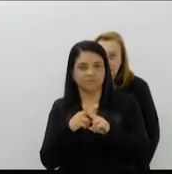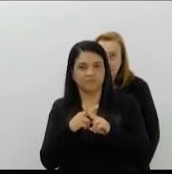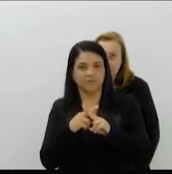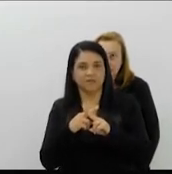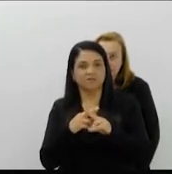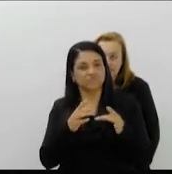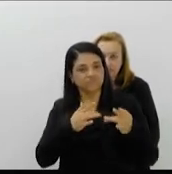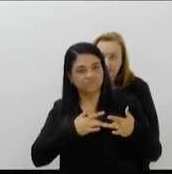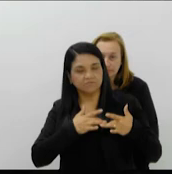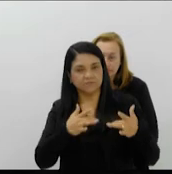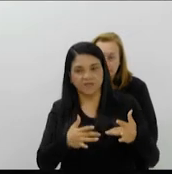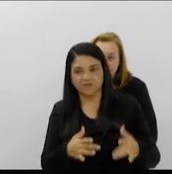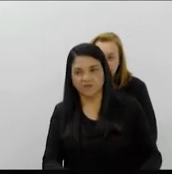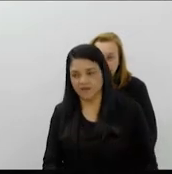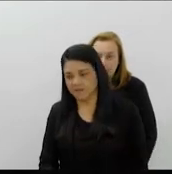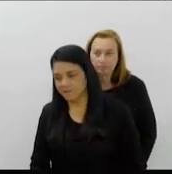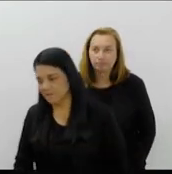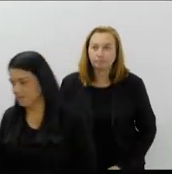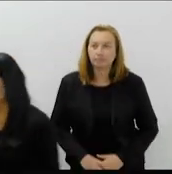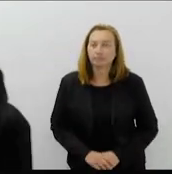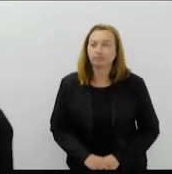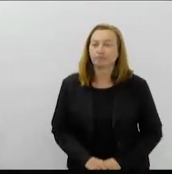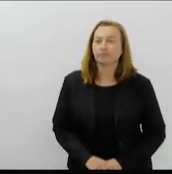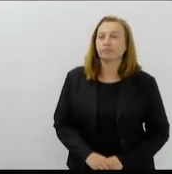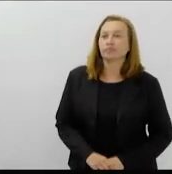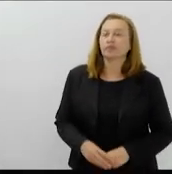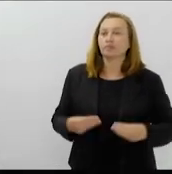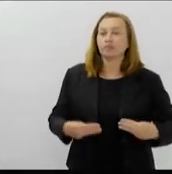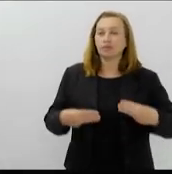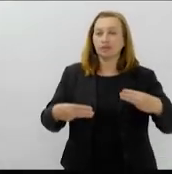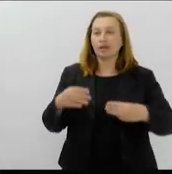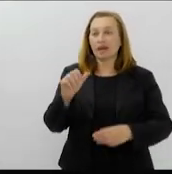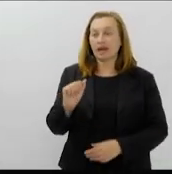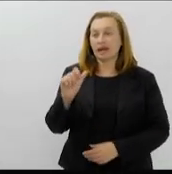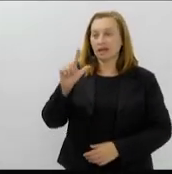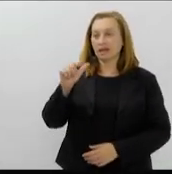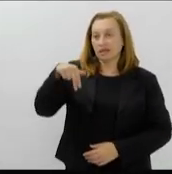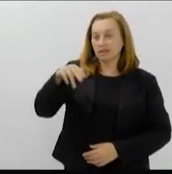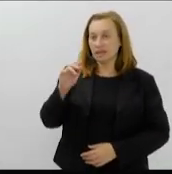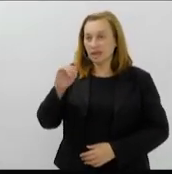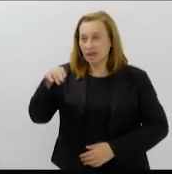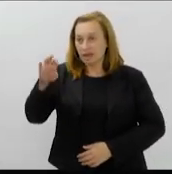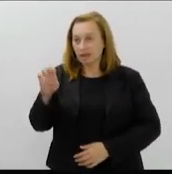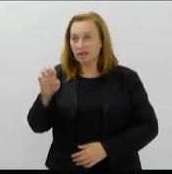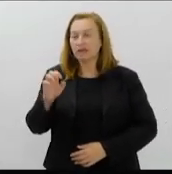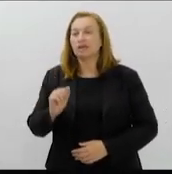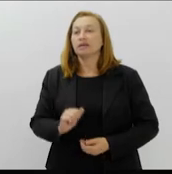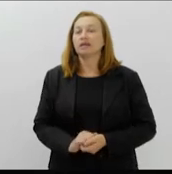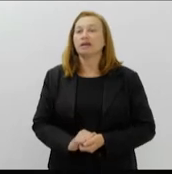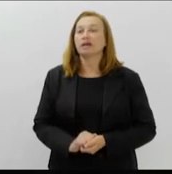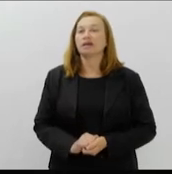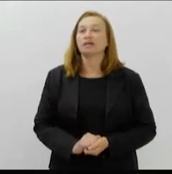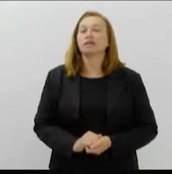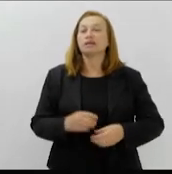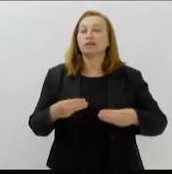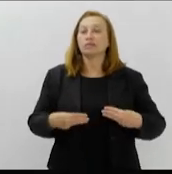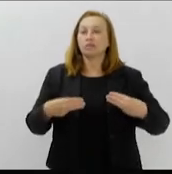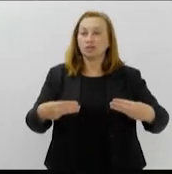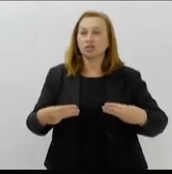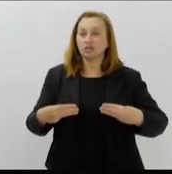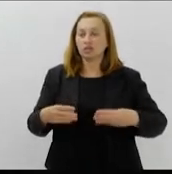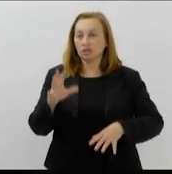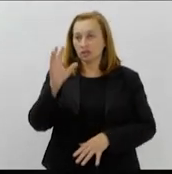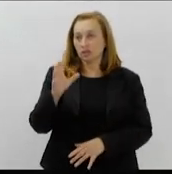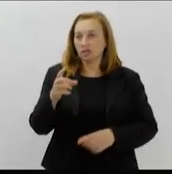nossa solidariedade à ministra Aniele e a todas as mulheres que vivenciam violência no cotidiano.